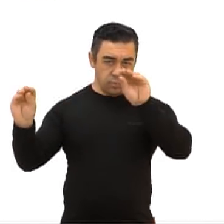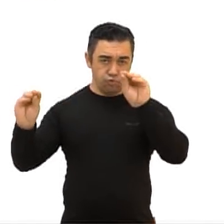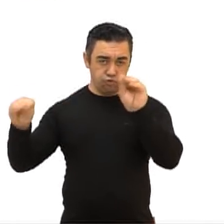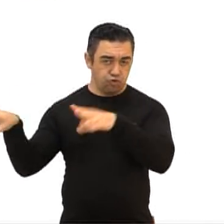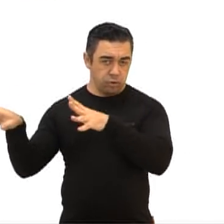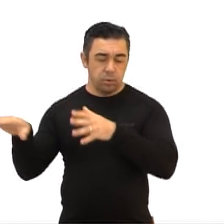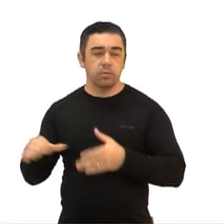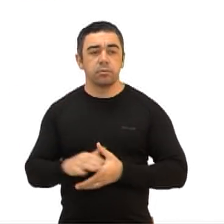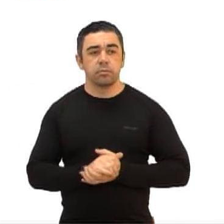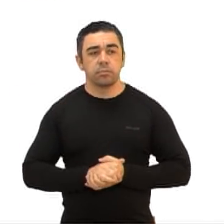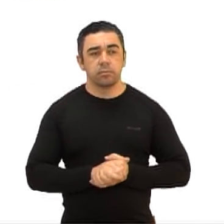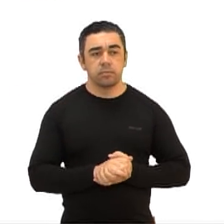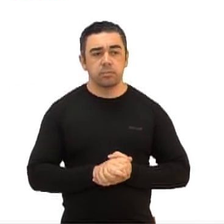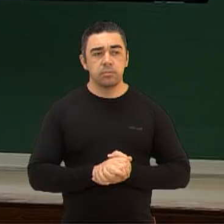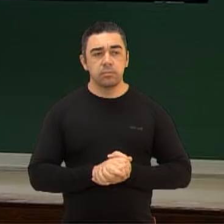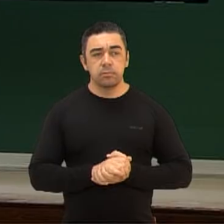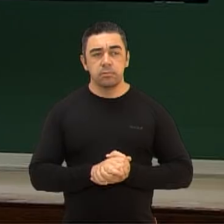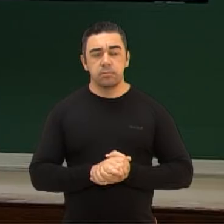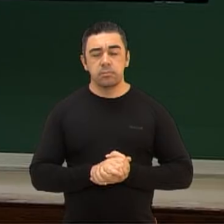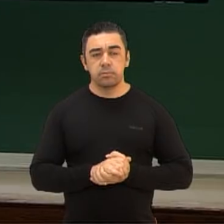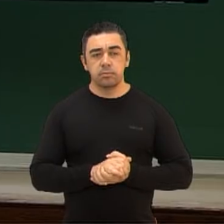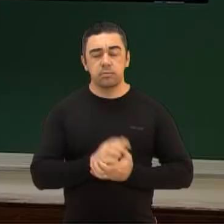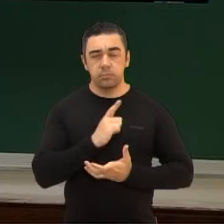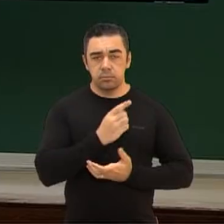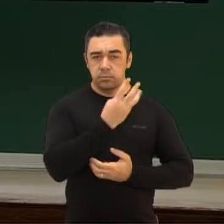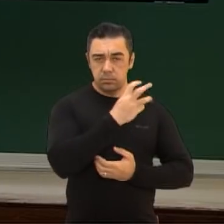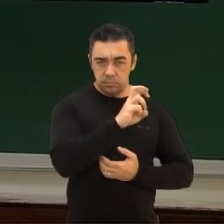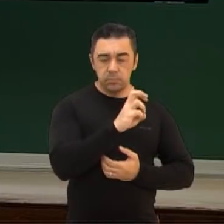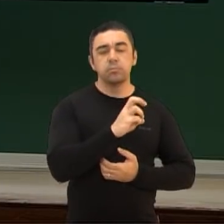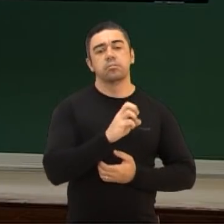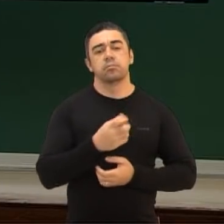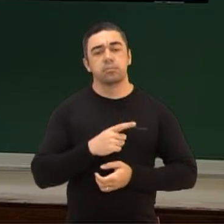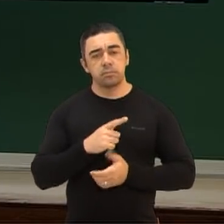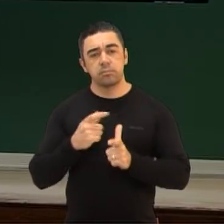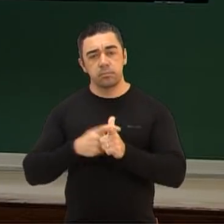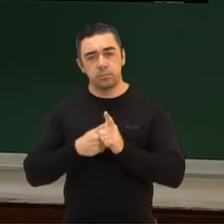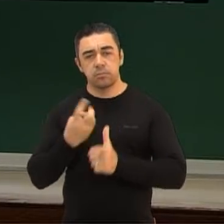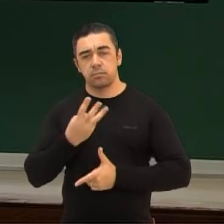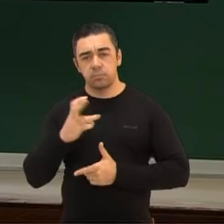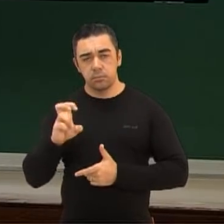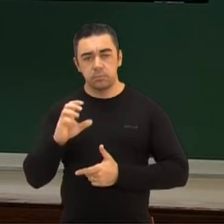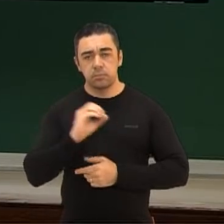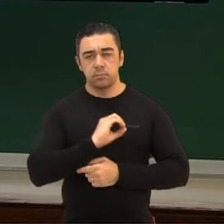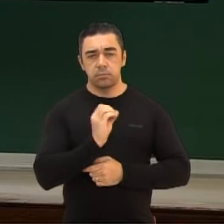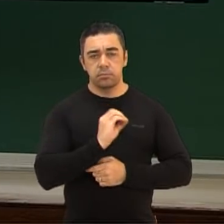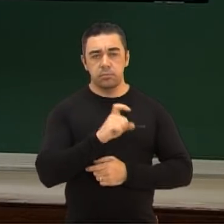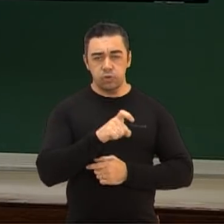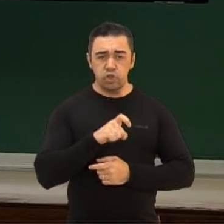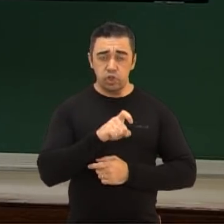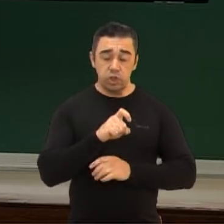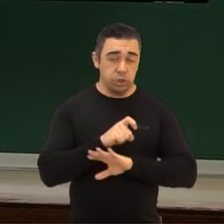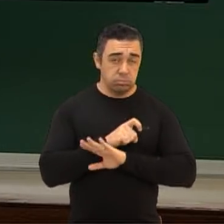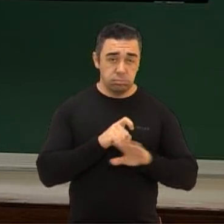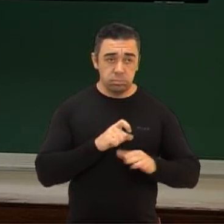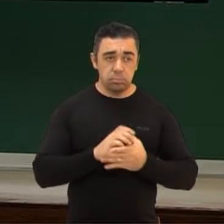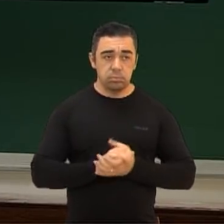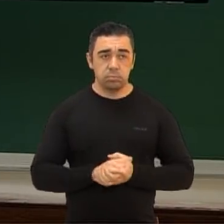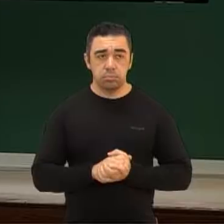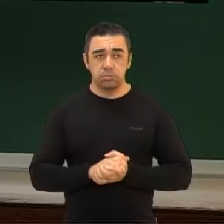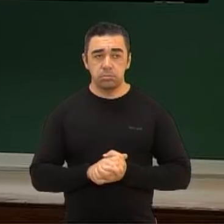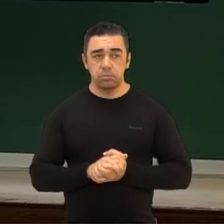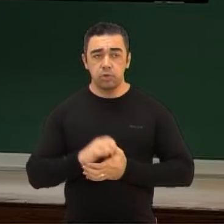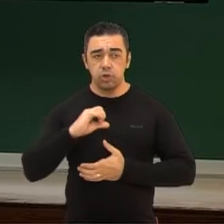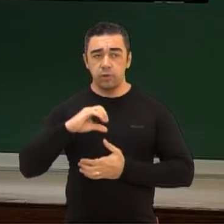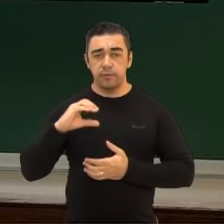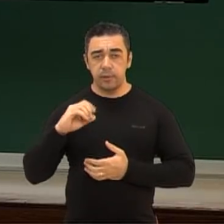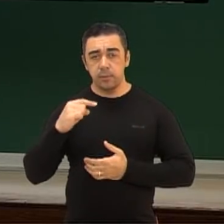lá. Eu tenho 35 e devo 35, fico com x só, né? E